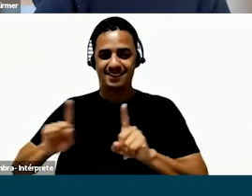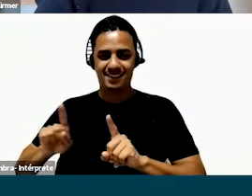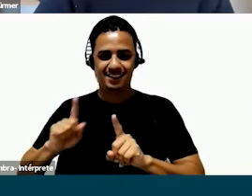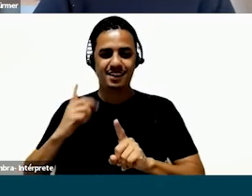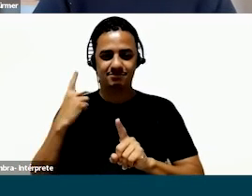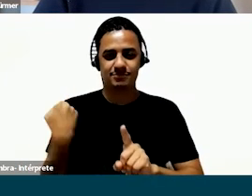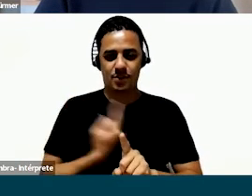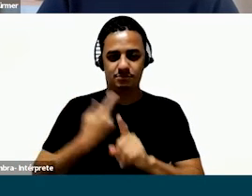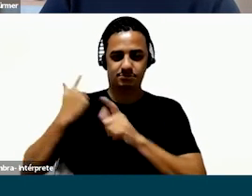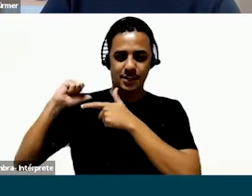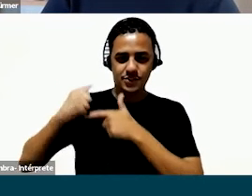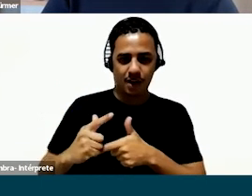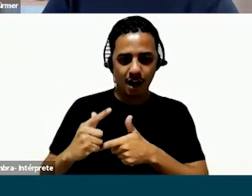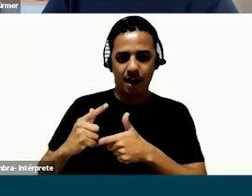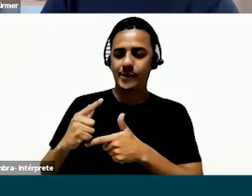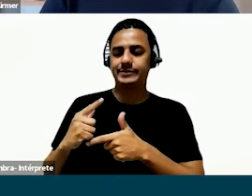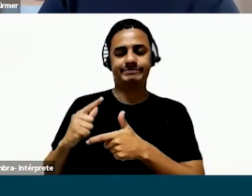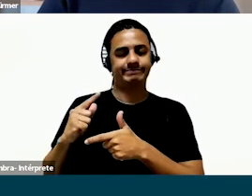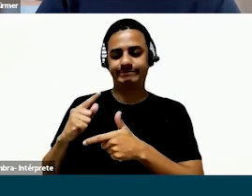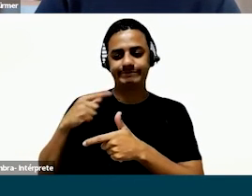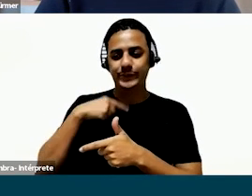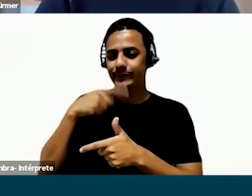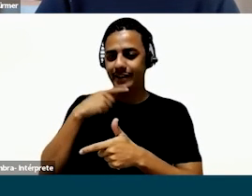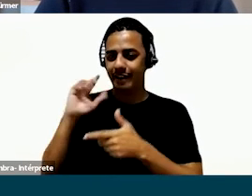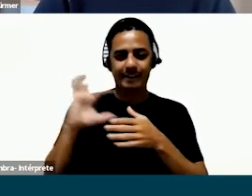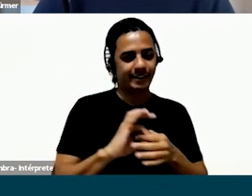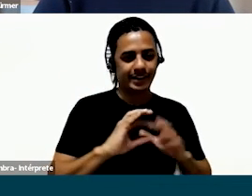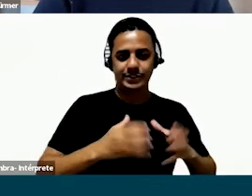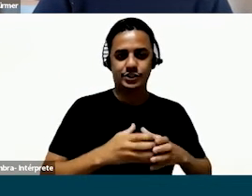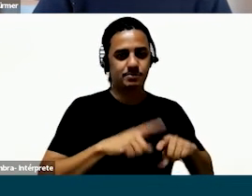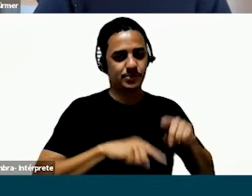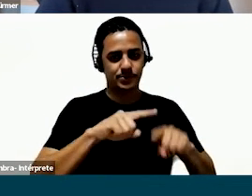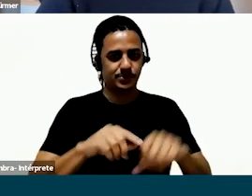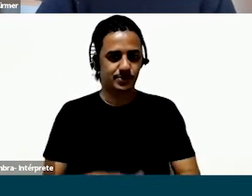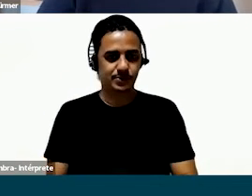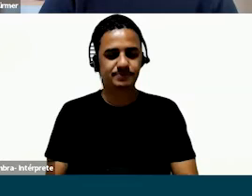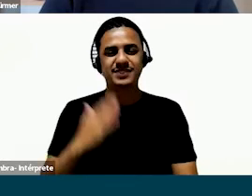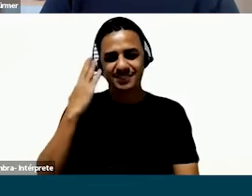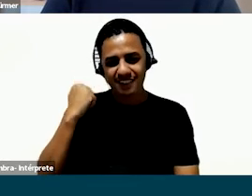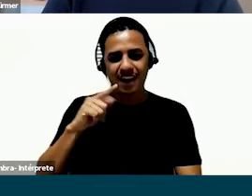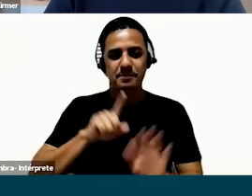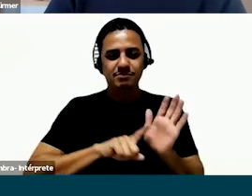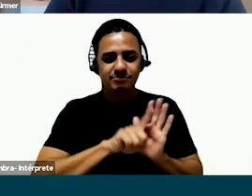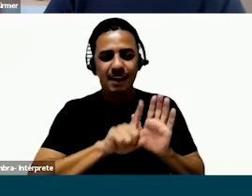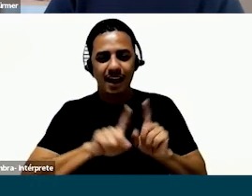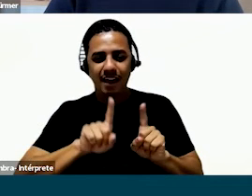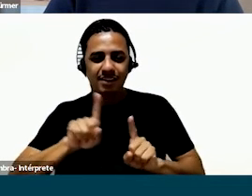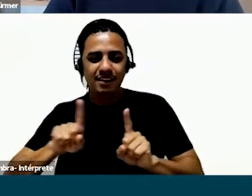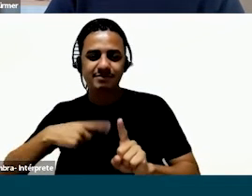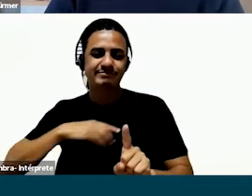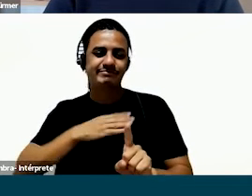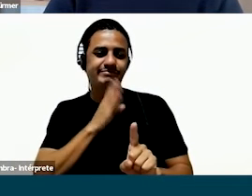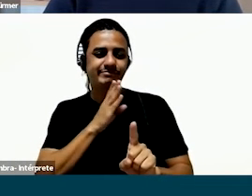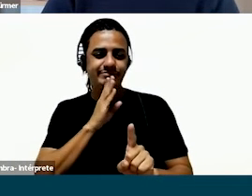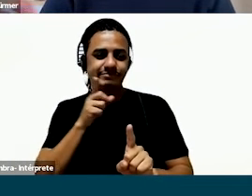Mas as métricas tradicionais que as empresas costumam acompanhar dificilmente servem para times de produto. Eu estou falando daqueles indicadores clássicos de negócio que as empresas